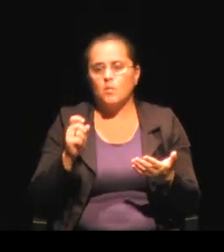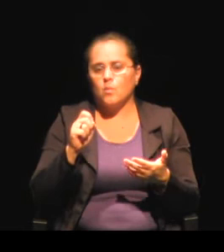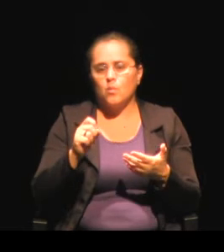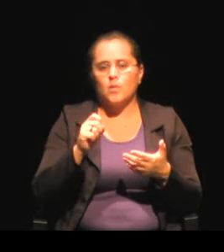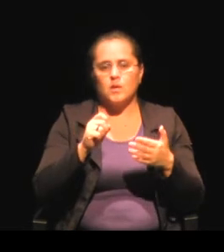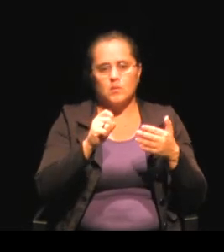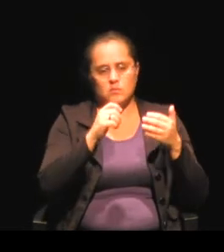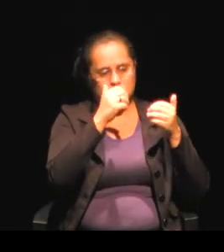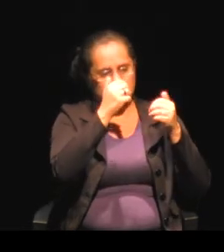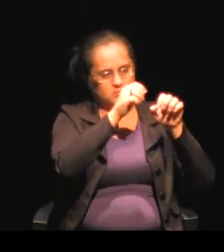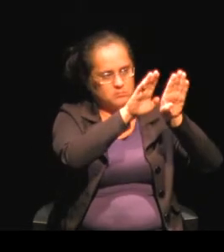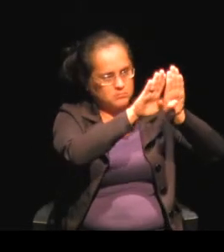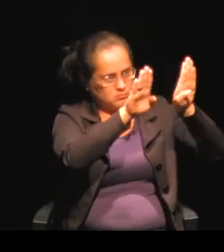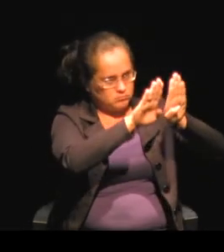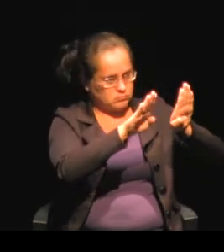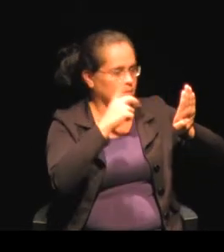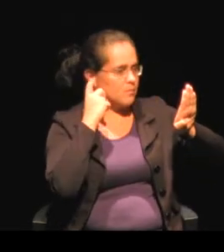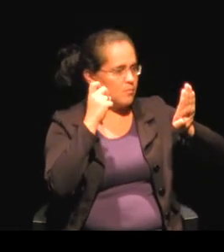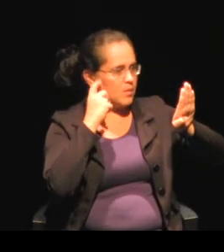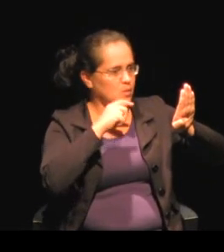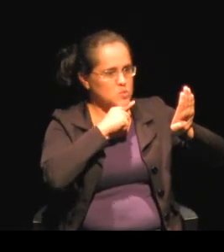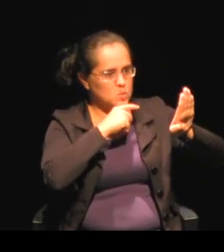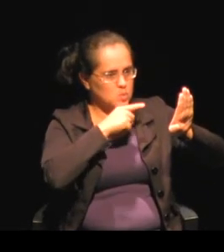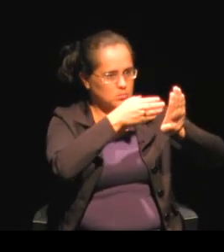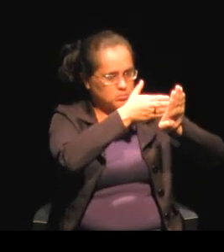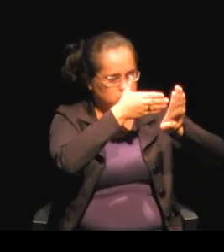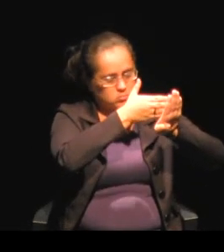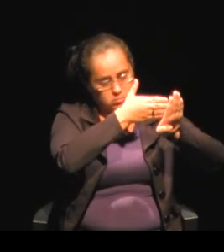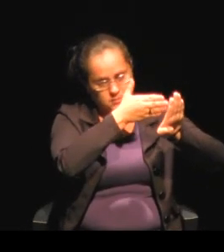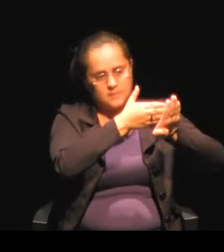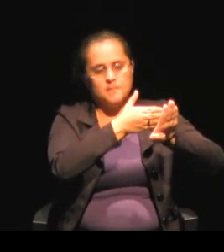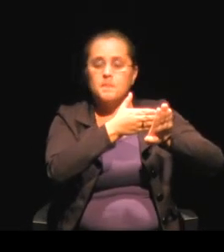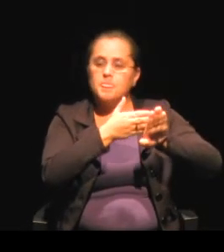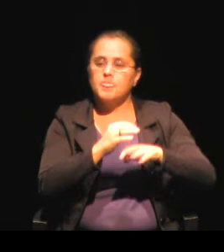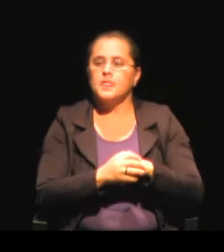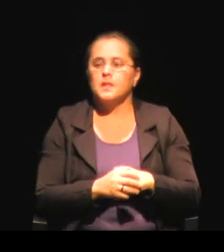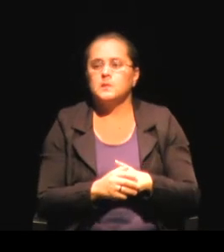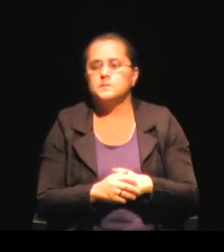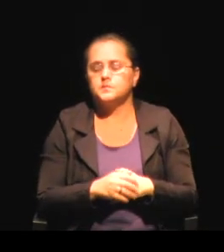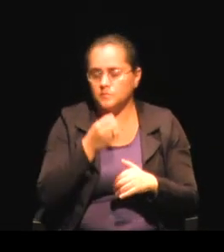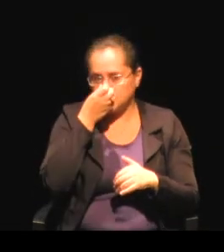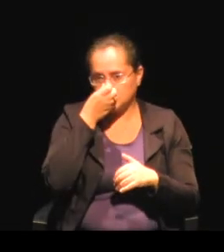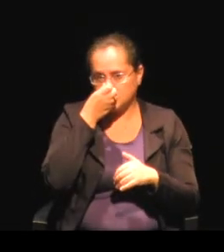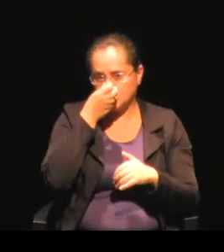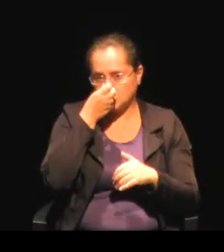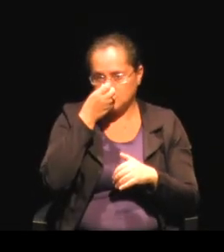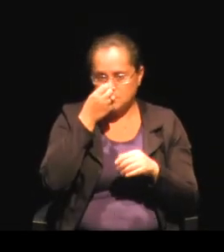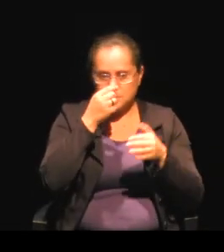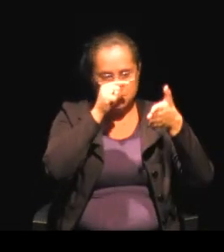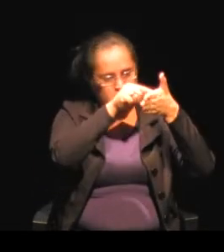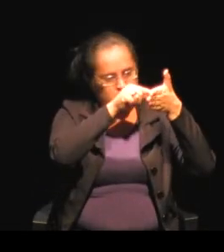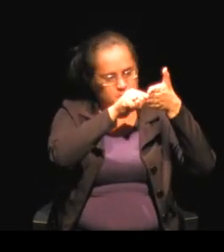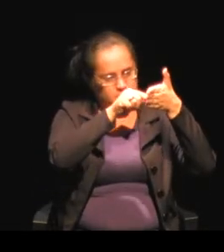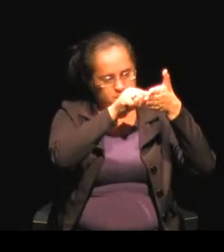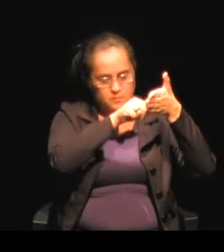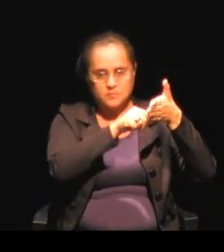se permite uma visão da cidade nos dois lados. Esse edifício é o edifício do patrimônio histórico, tombado, a gente